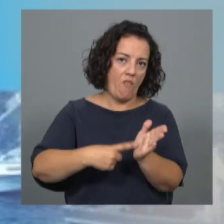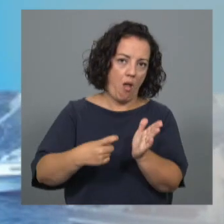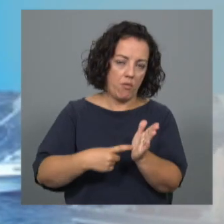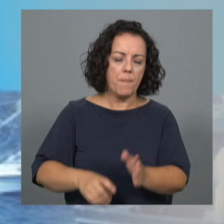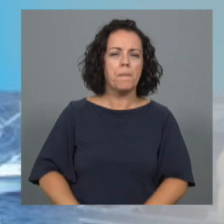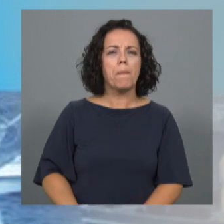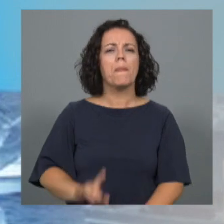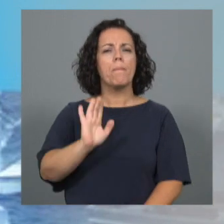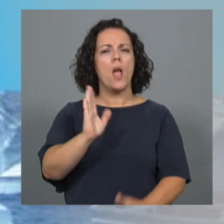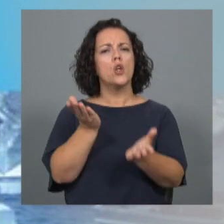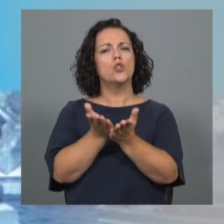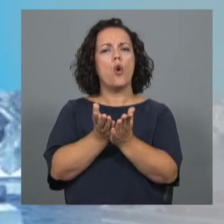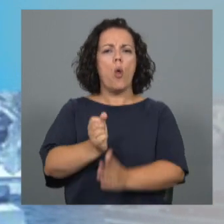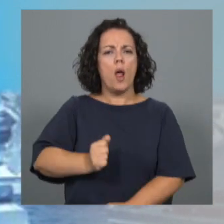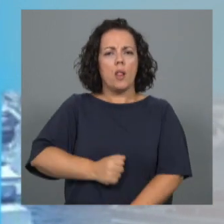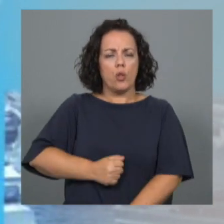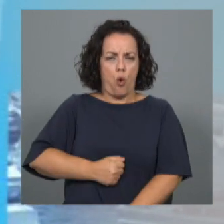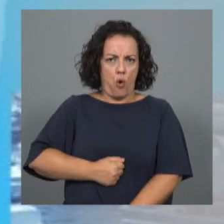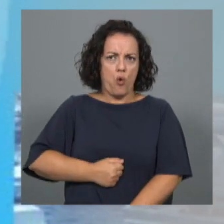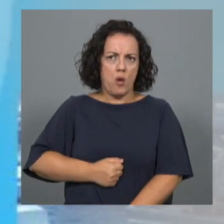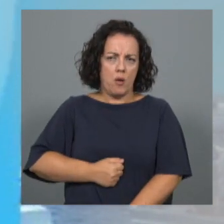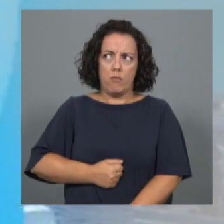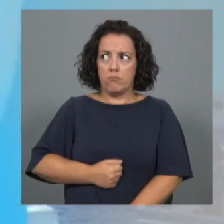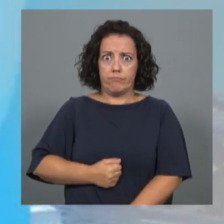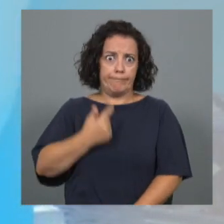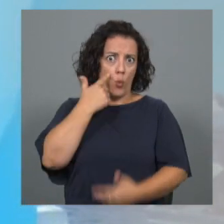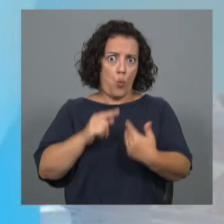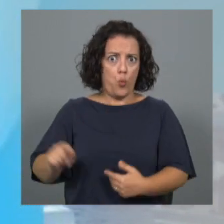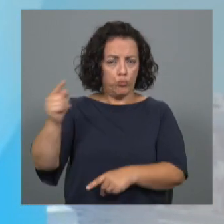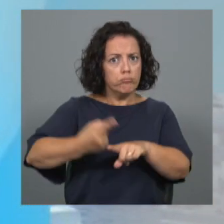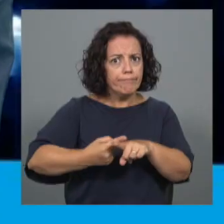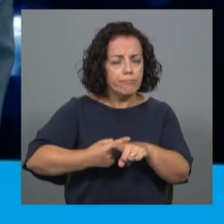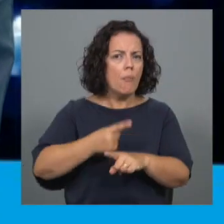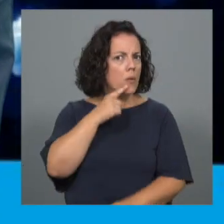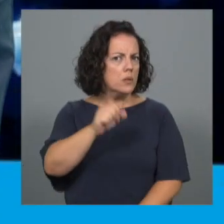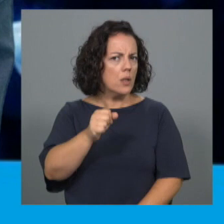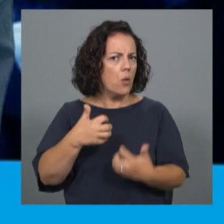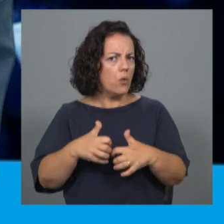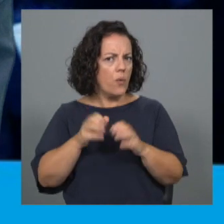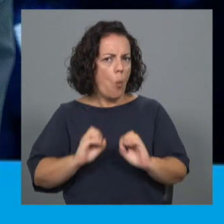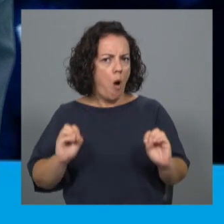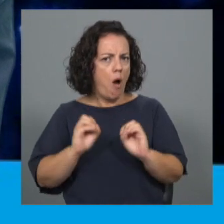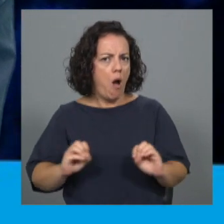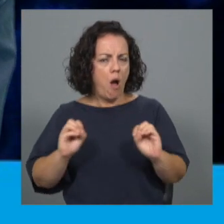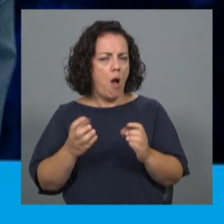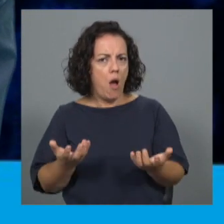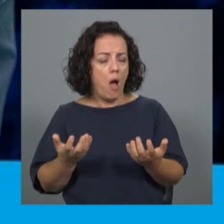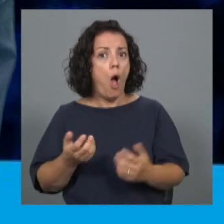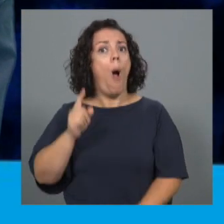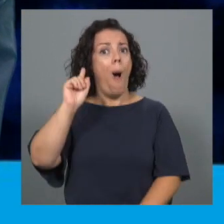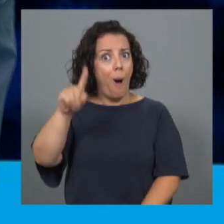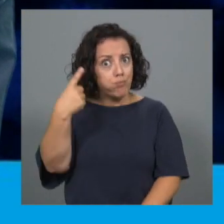escola católica continua a ser bastante procurada? Sem dúvida nenhuma. E seria muitíssimo mais